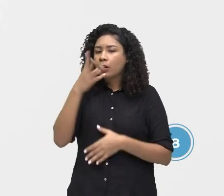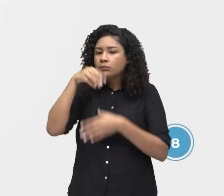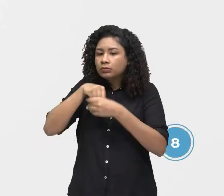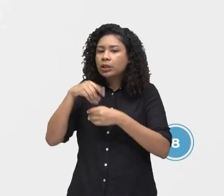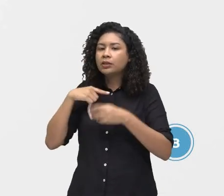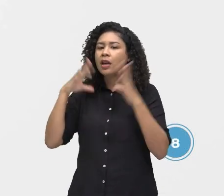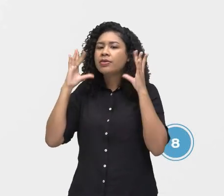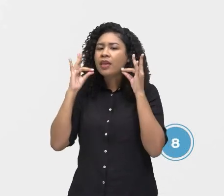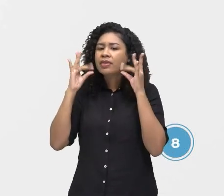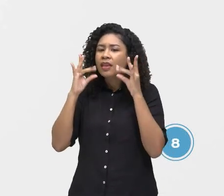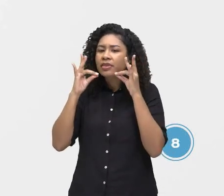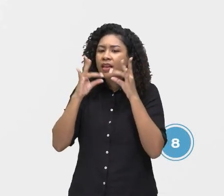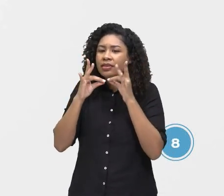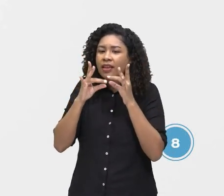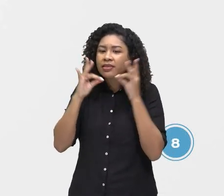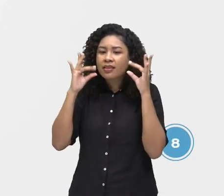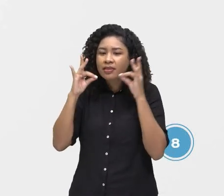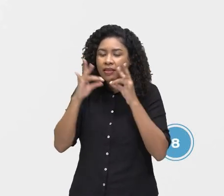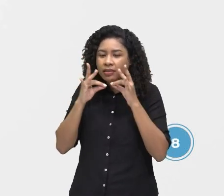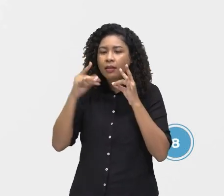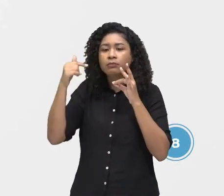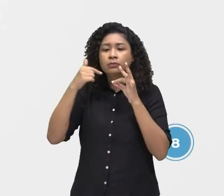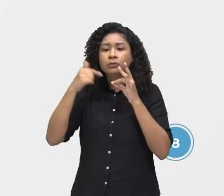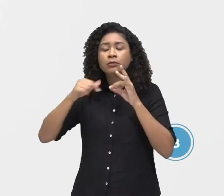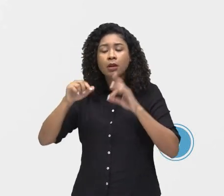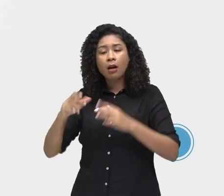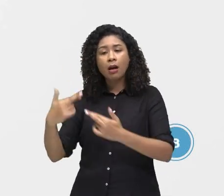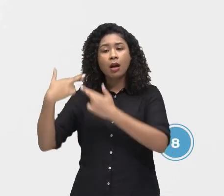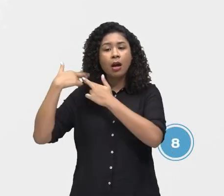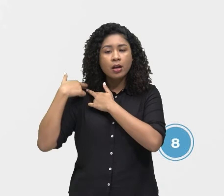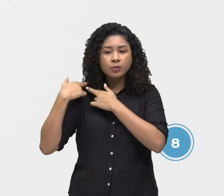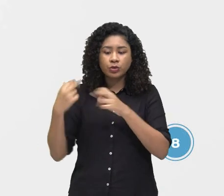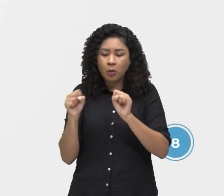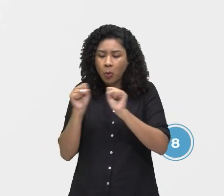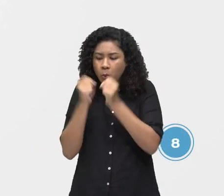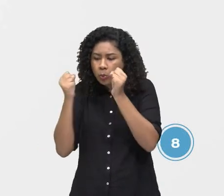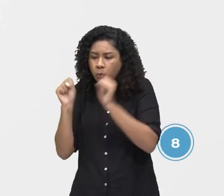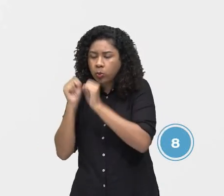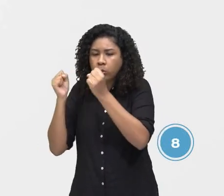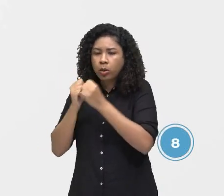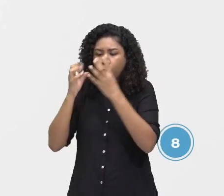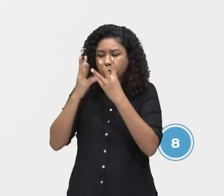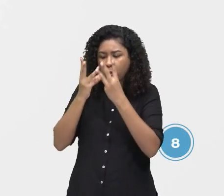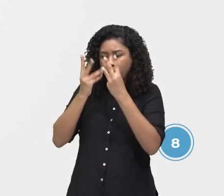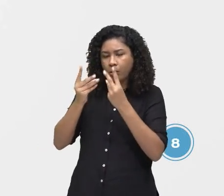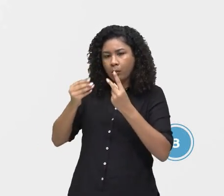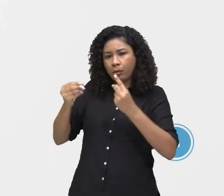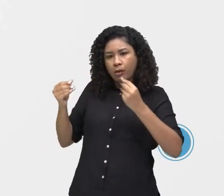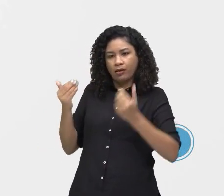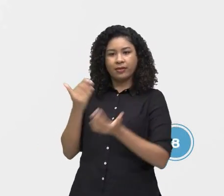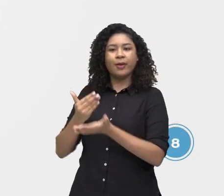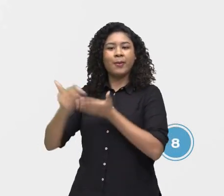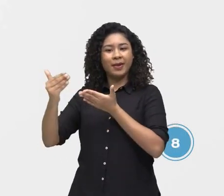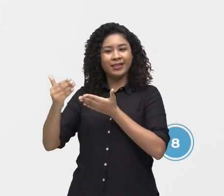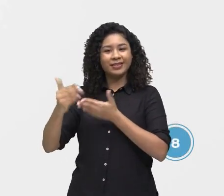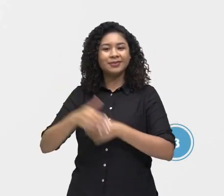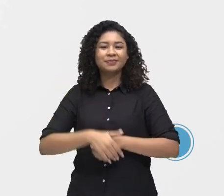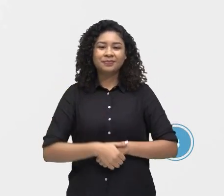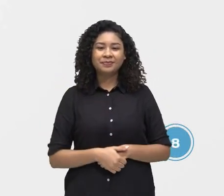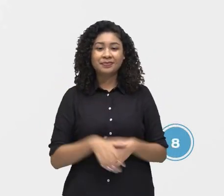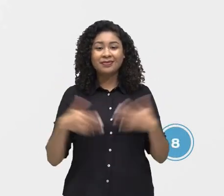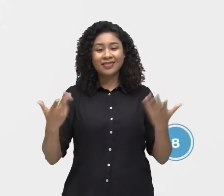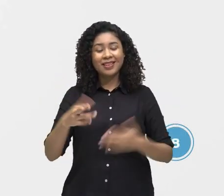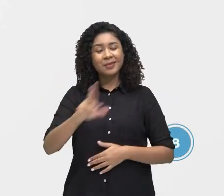de pitialina, que é responsável pela quebra de amido e glicogênio. A amilase salivar é uma enzima, certo? Resposta